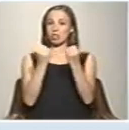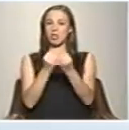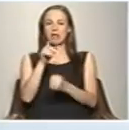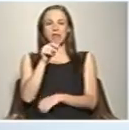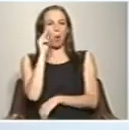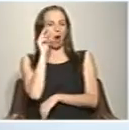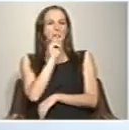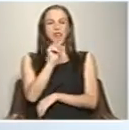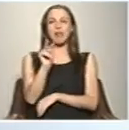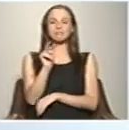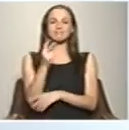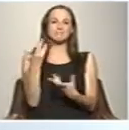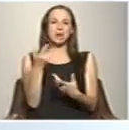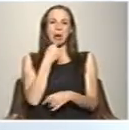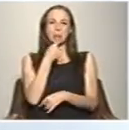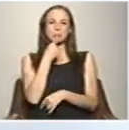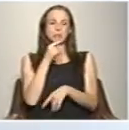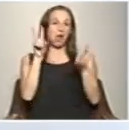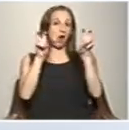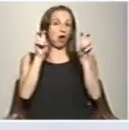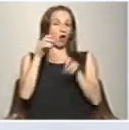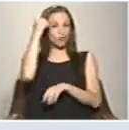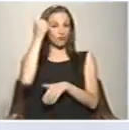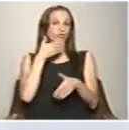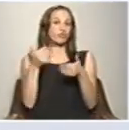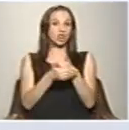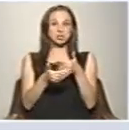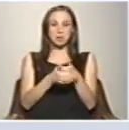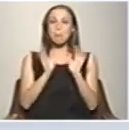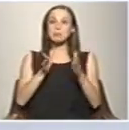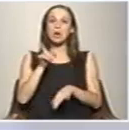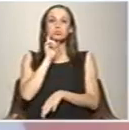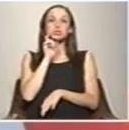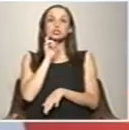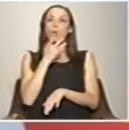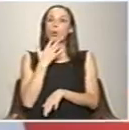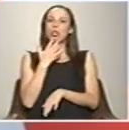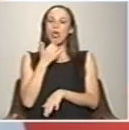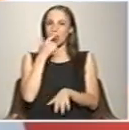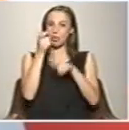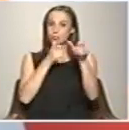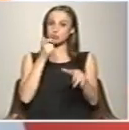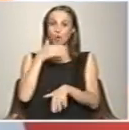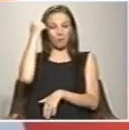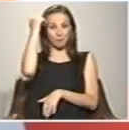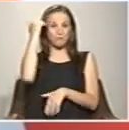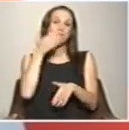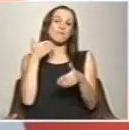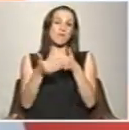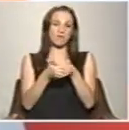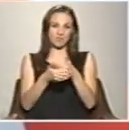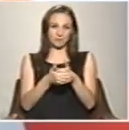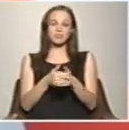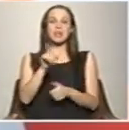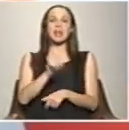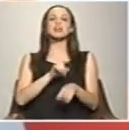olharmos as questões do envelhecimento. É preciso proteger e é preciso cuidar das populações mais velhas. As estatísticas